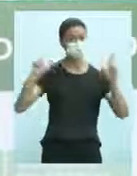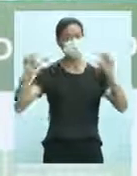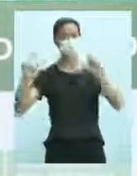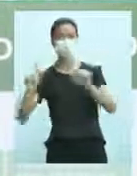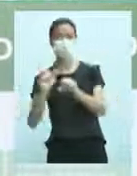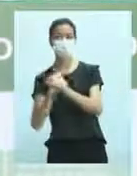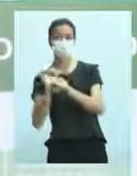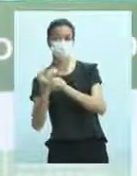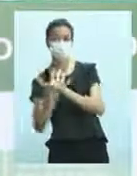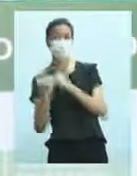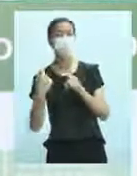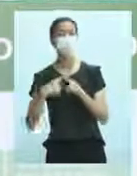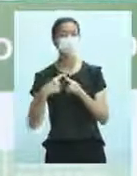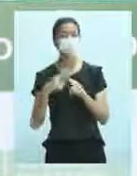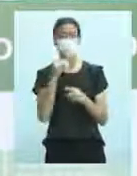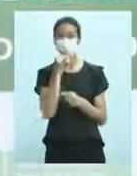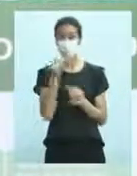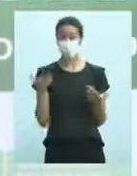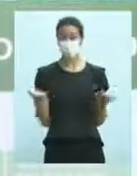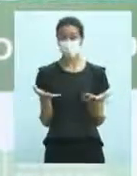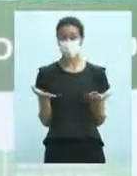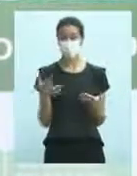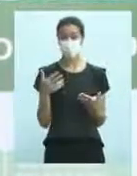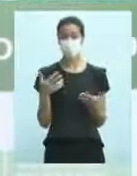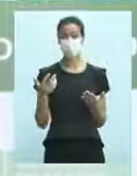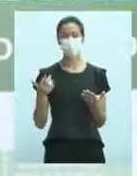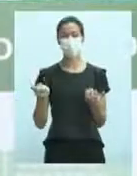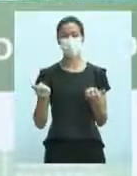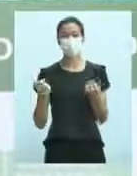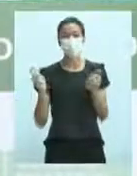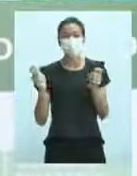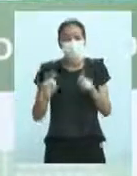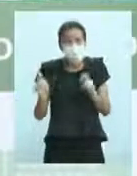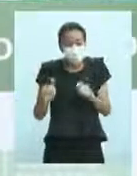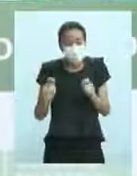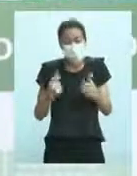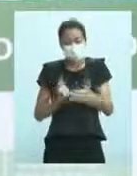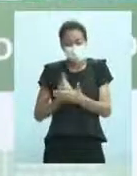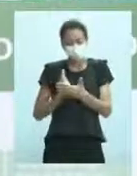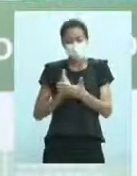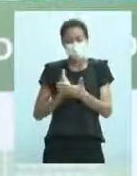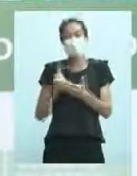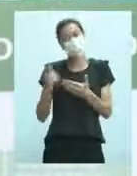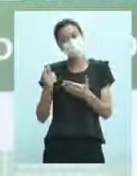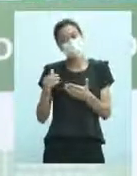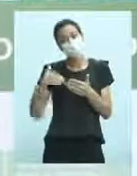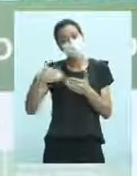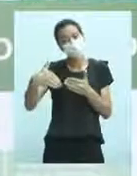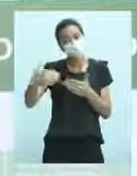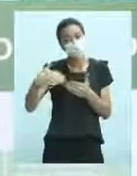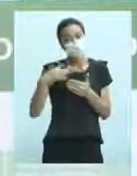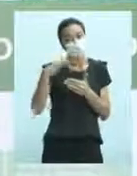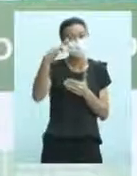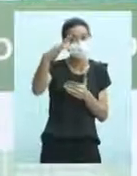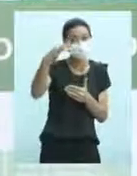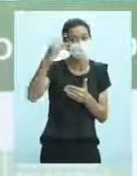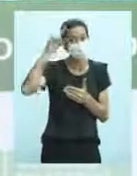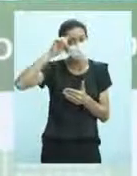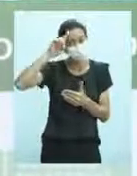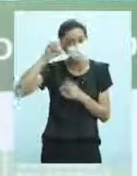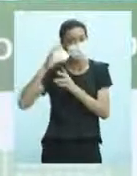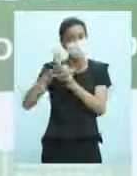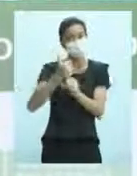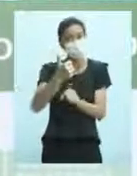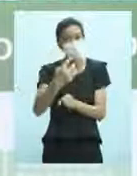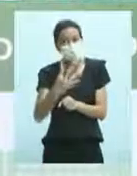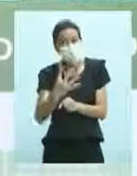14 e 21 dias então nós chamamos atenção para que parar